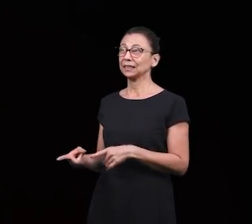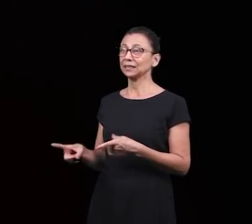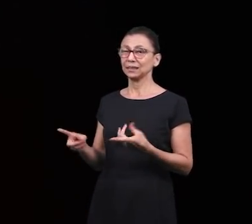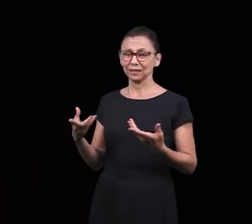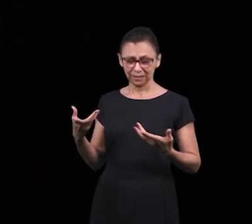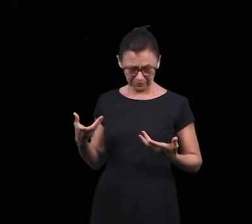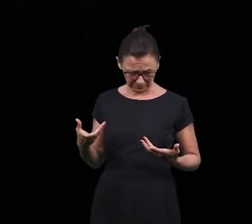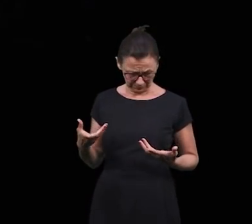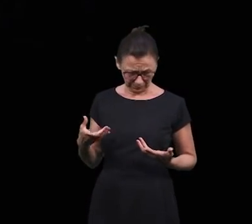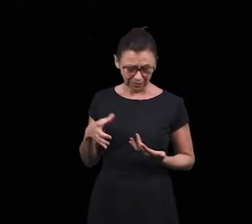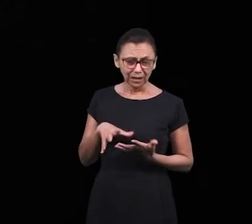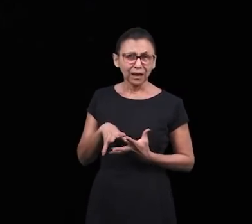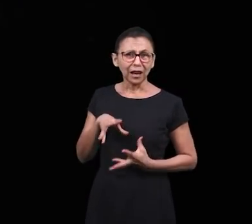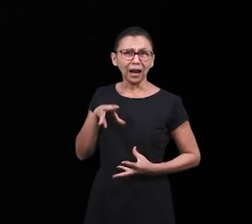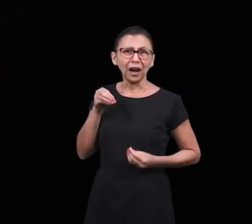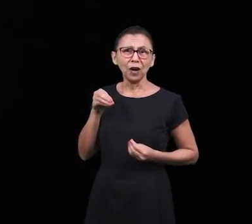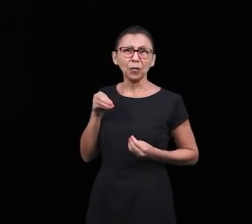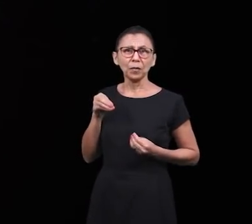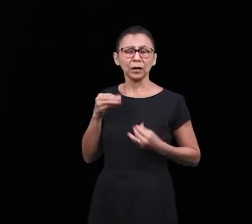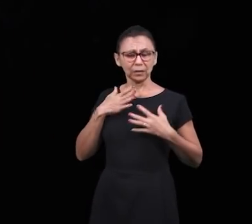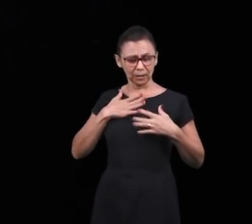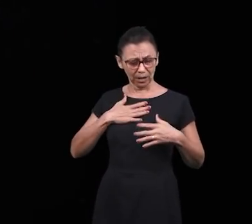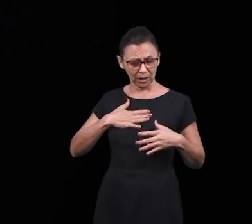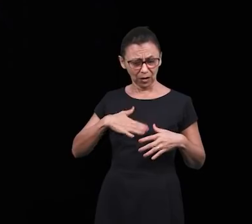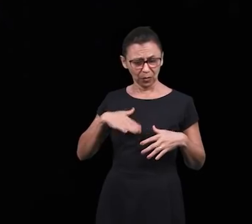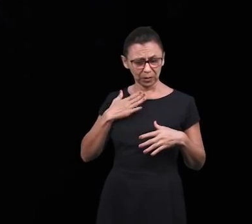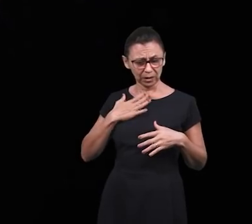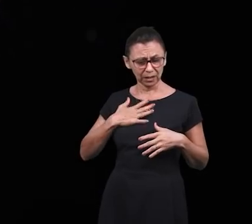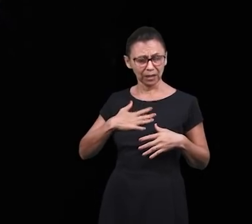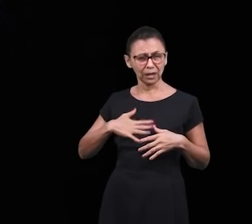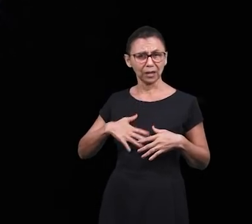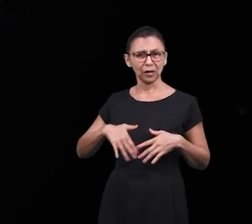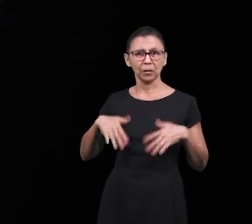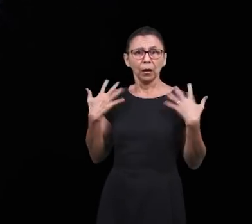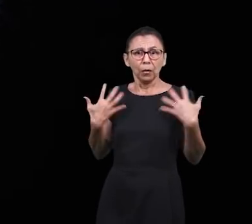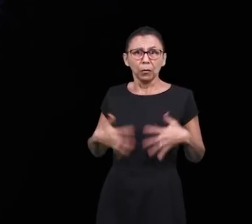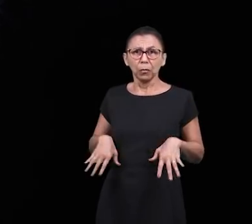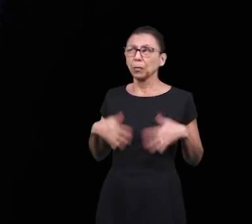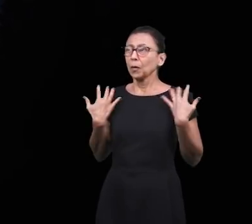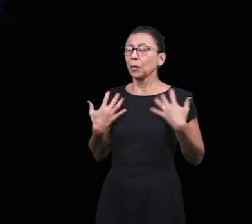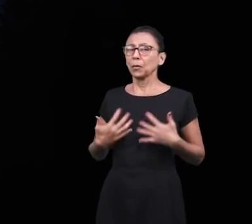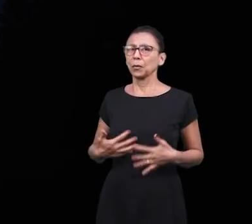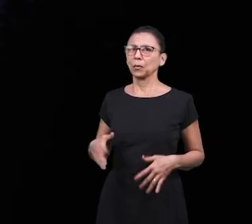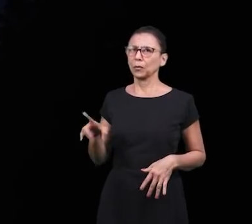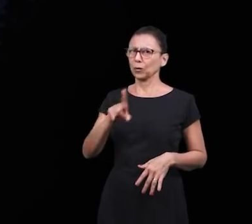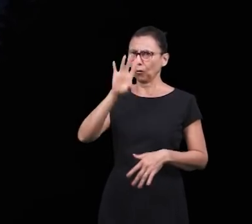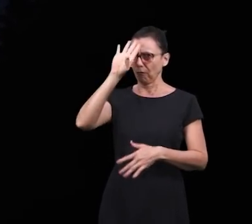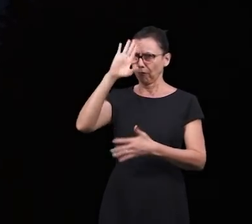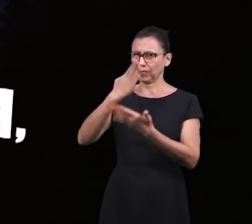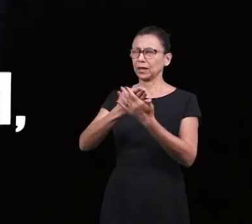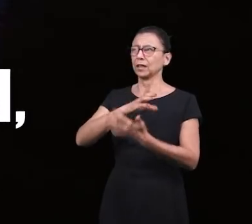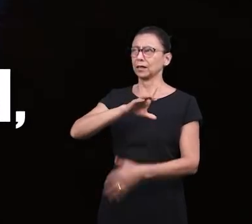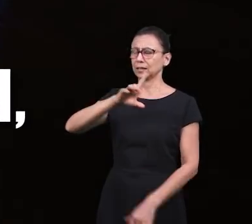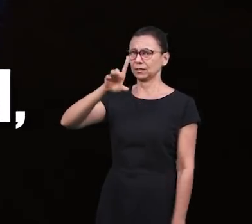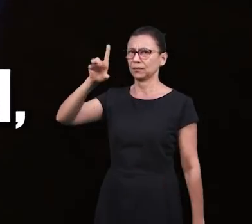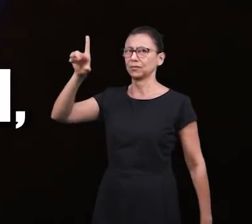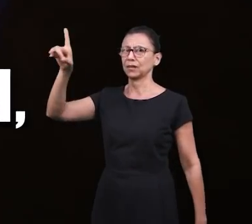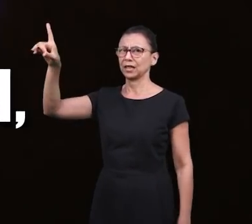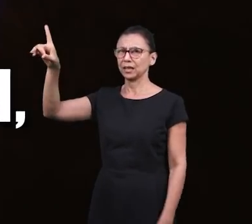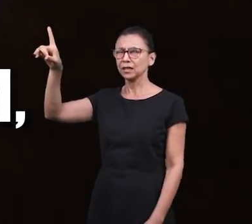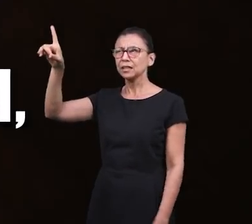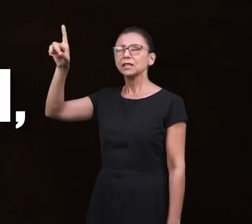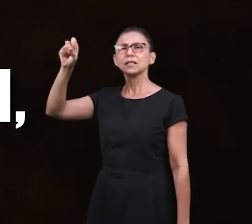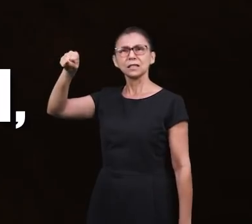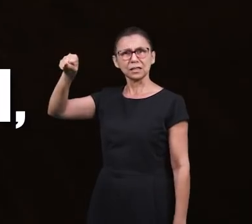Alma cansada, não desesperes, espera em Deus. Que